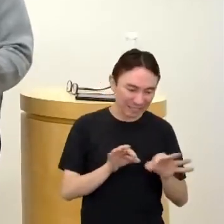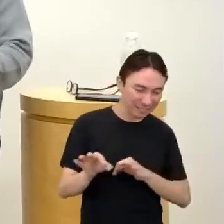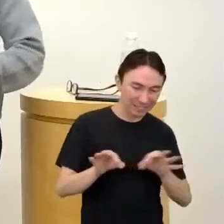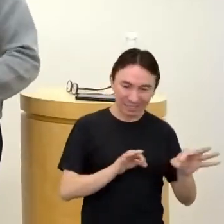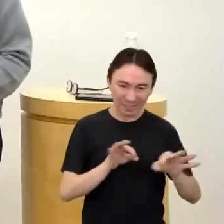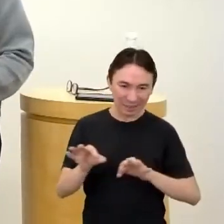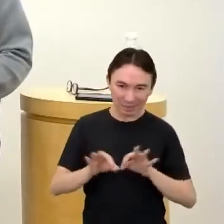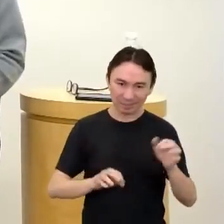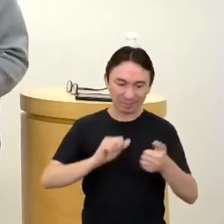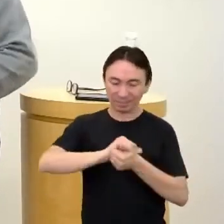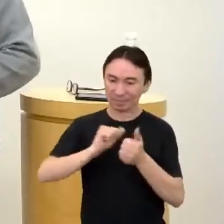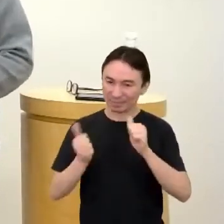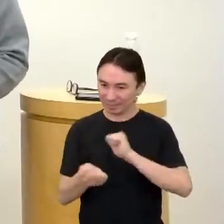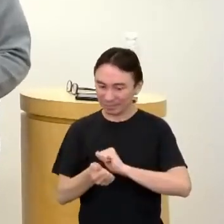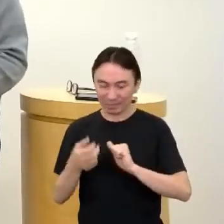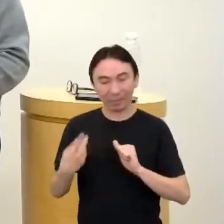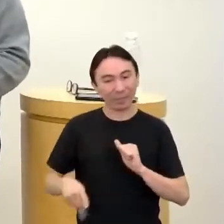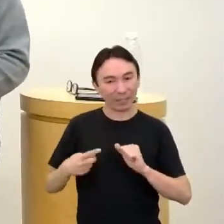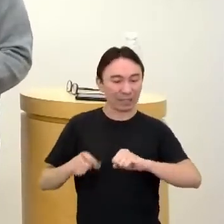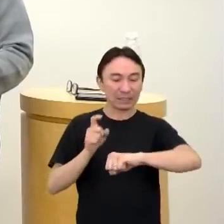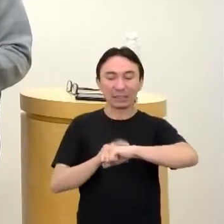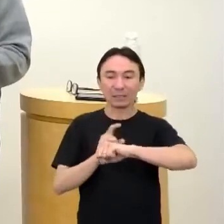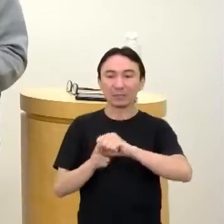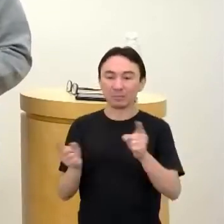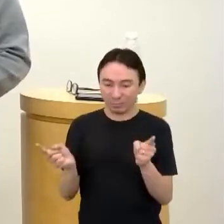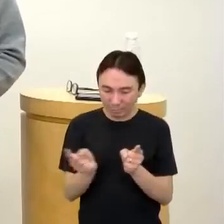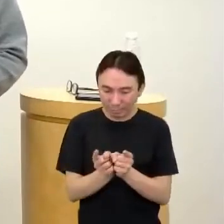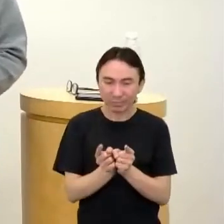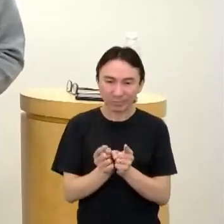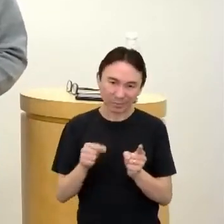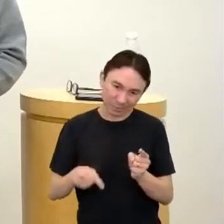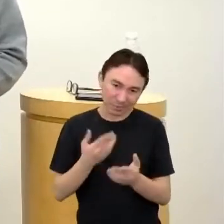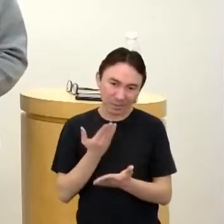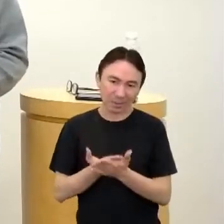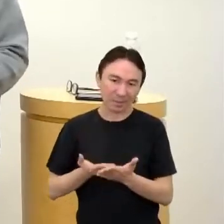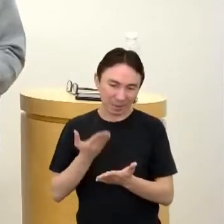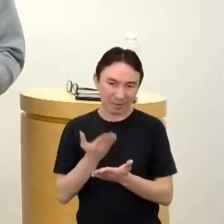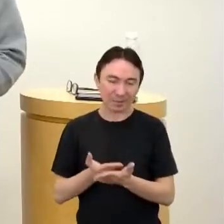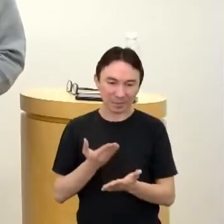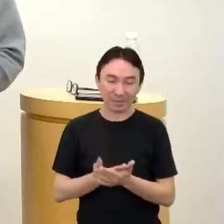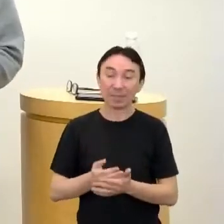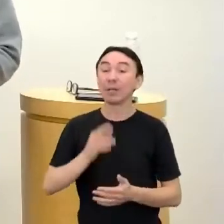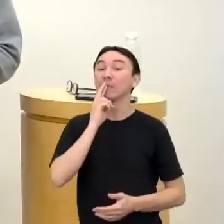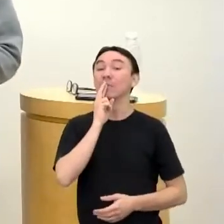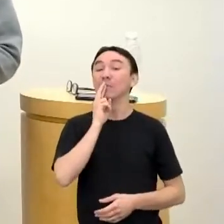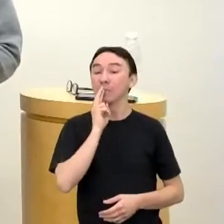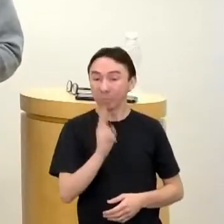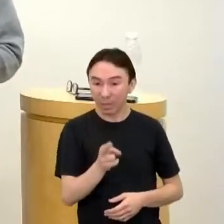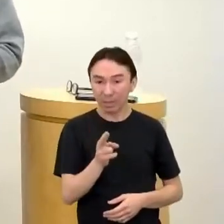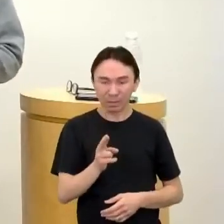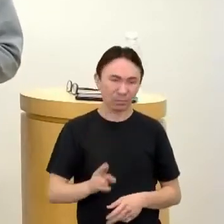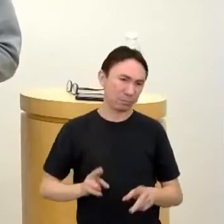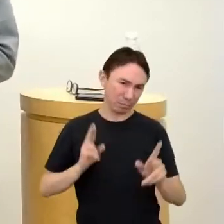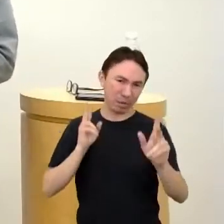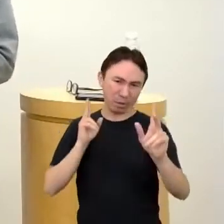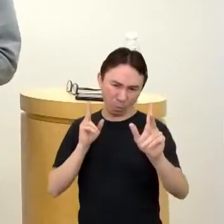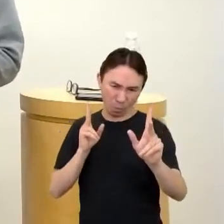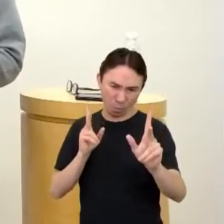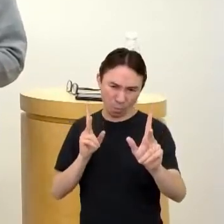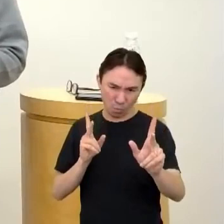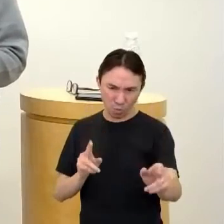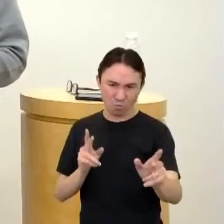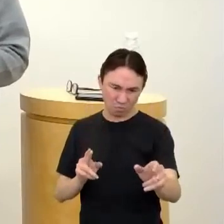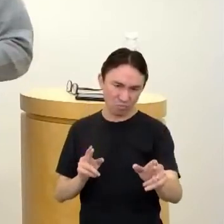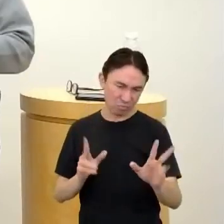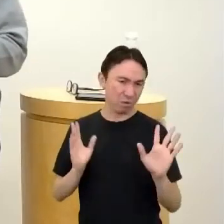desse tempo que a gente tem aqui na aula. Tá? Mas no final, o resultado é o mesmo, né? A gente tem como apoio aí o caderno do aluno e o caderno do professor